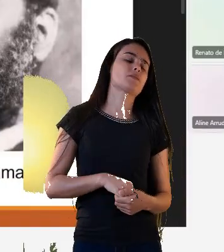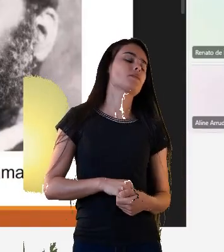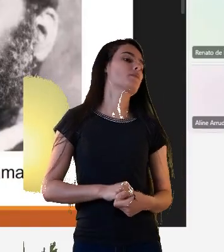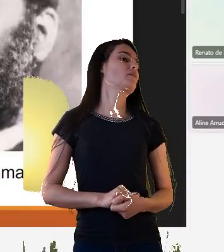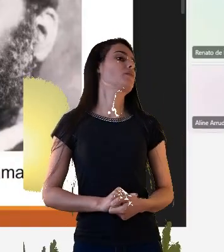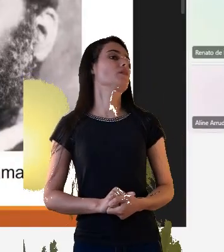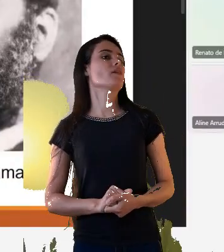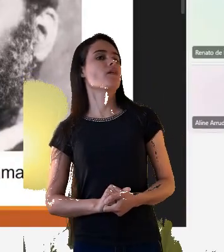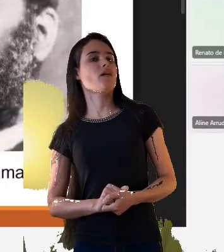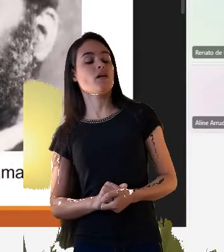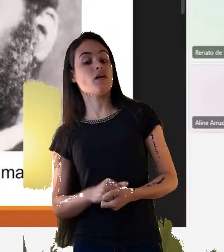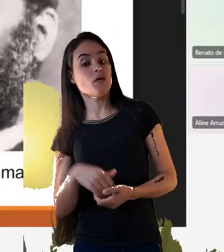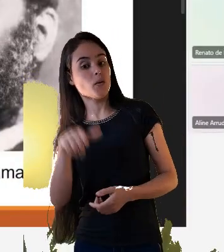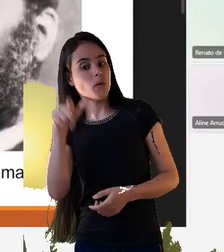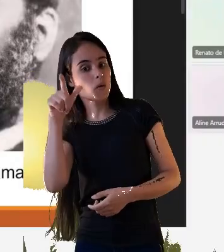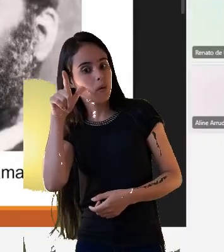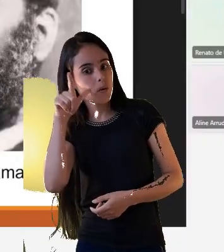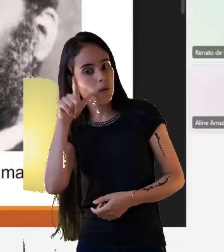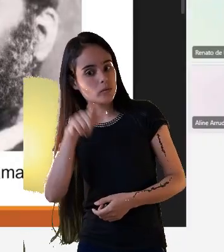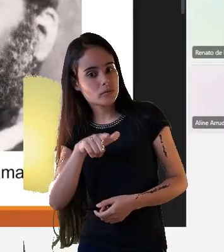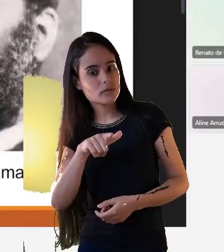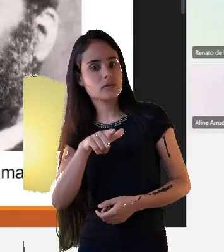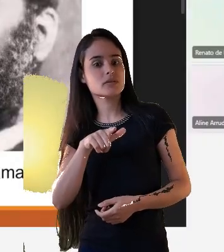lutaram. E o Luiz Gama foi uma pessoa que